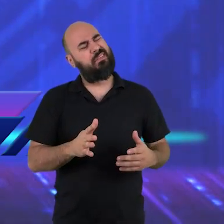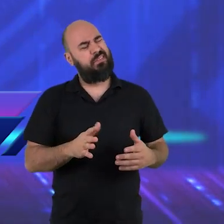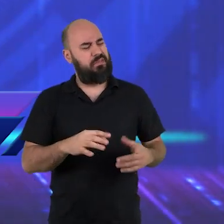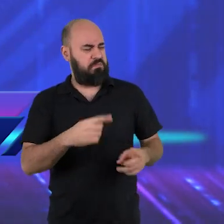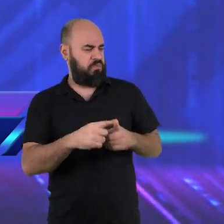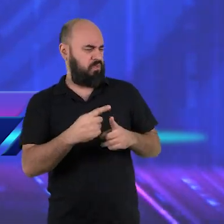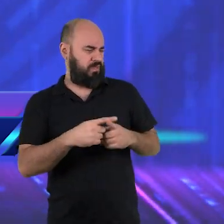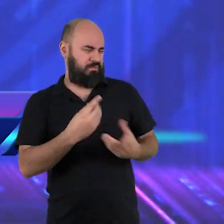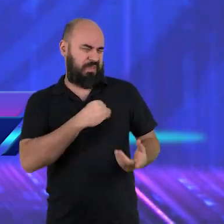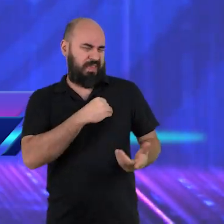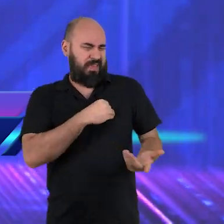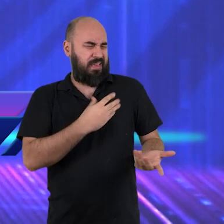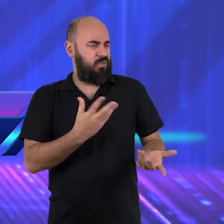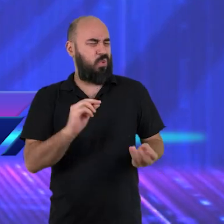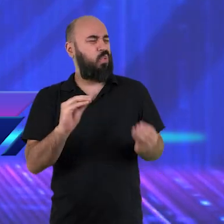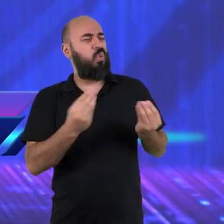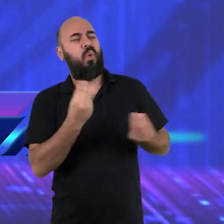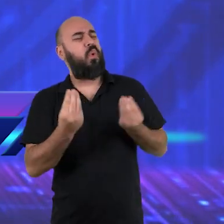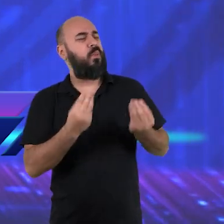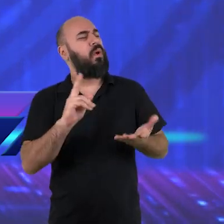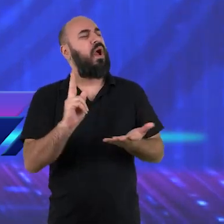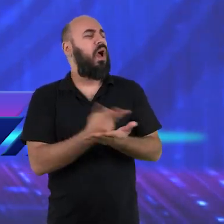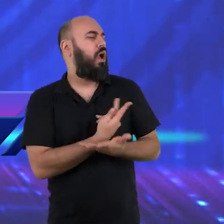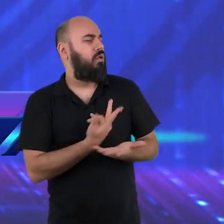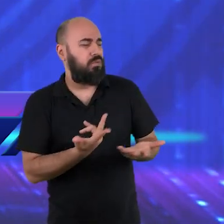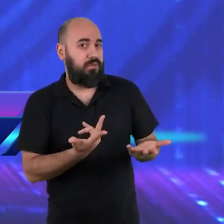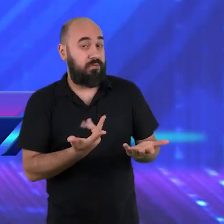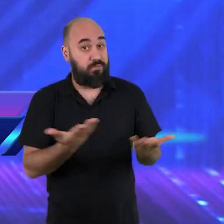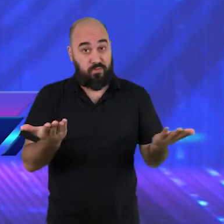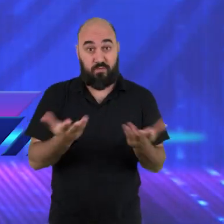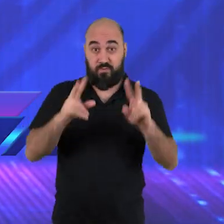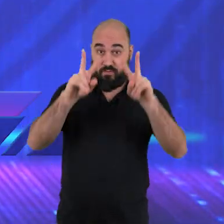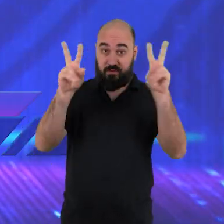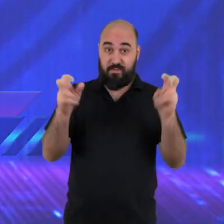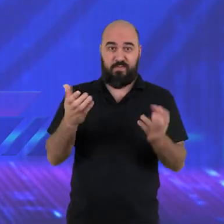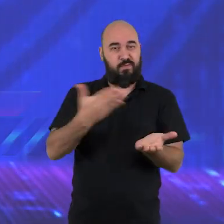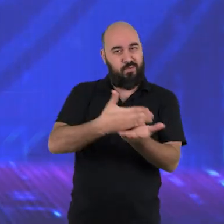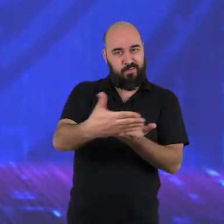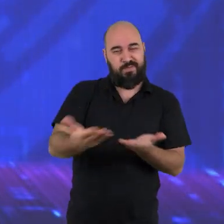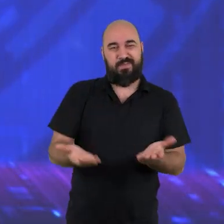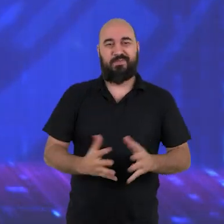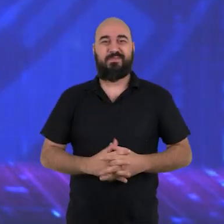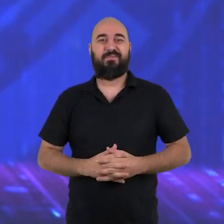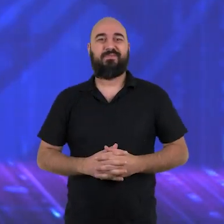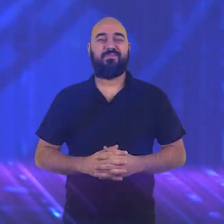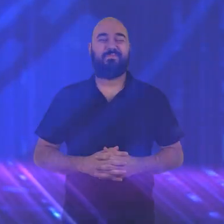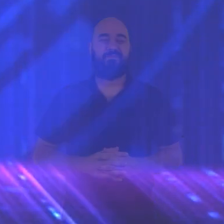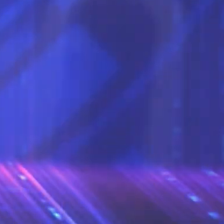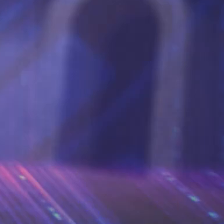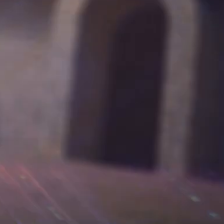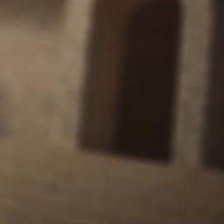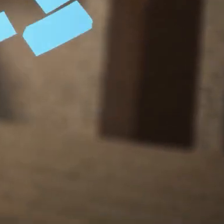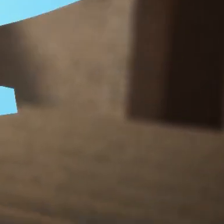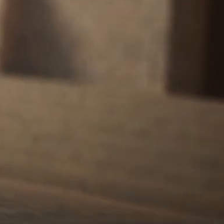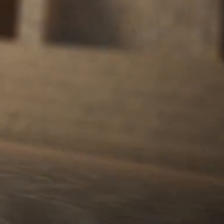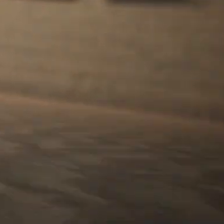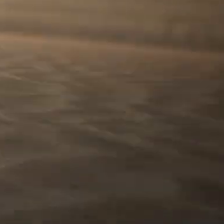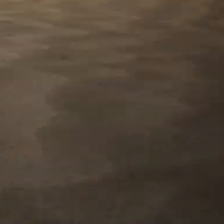pecado? Como isso acontece? Esse é o tema de hoje do Arena do Futuro, que está apenas começando.